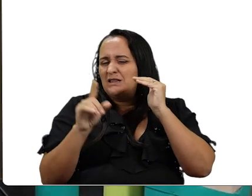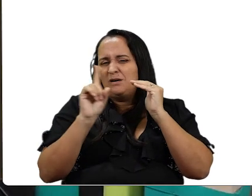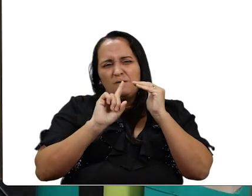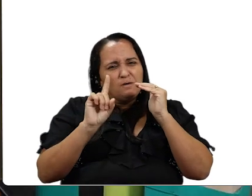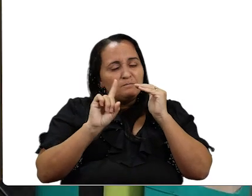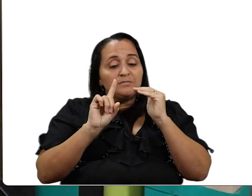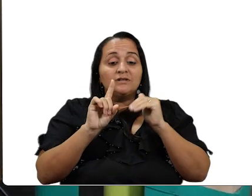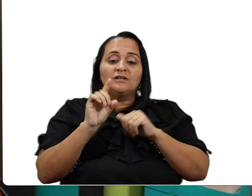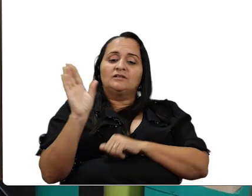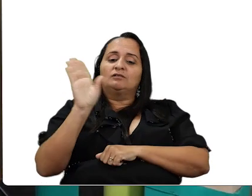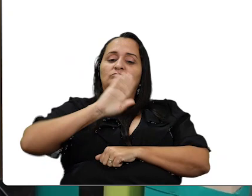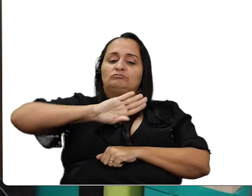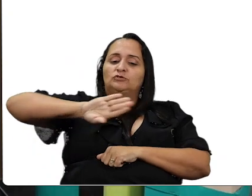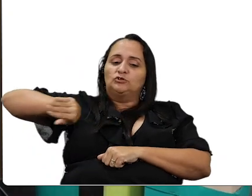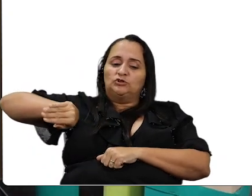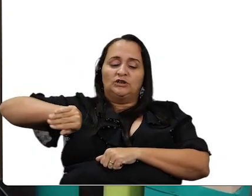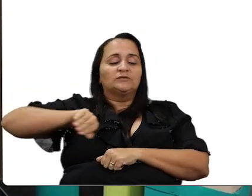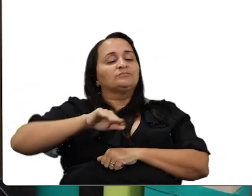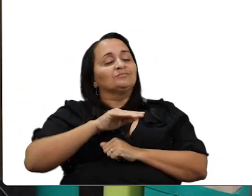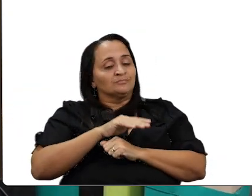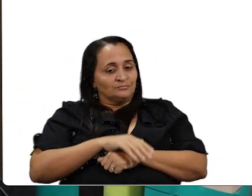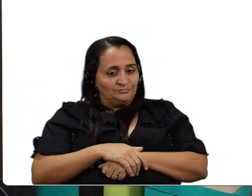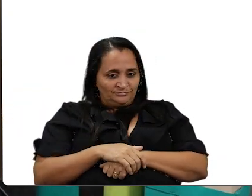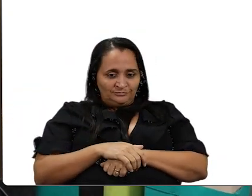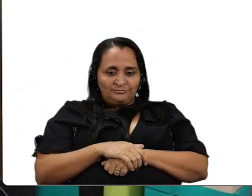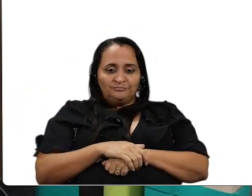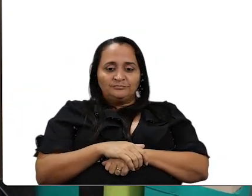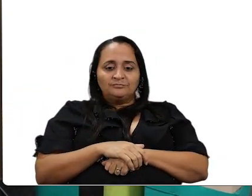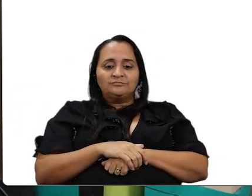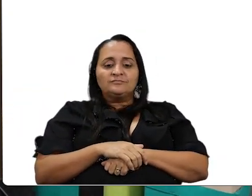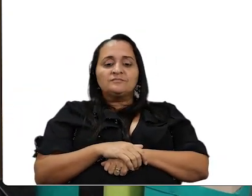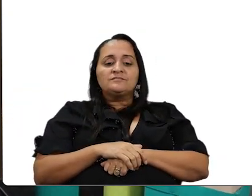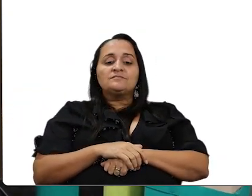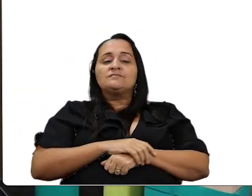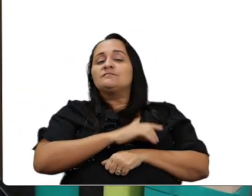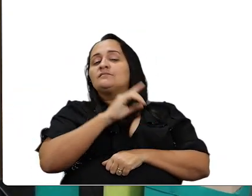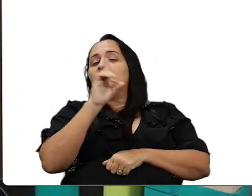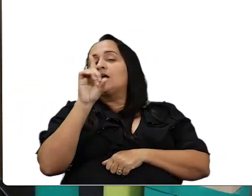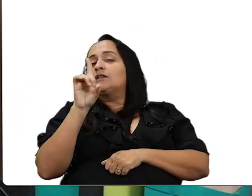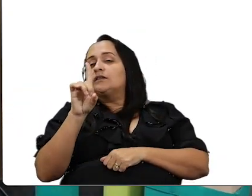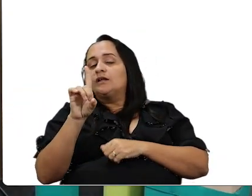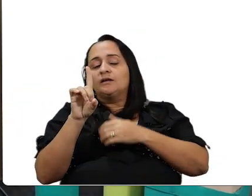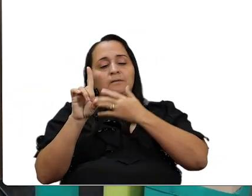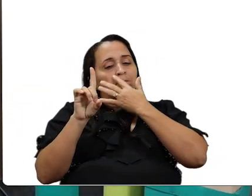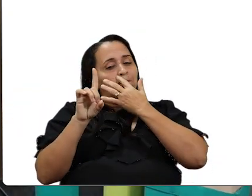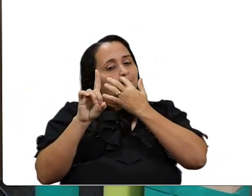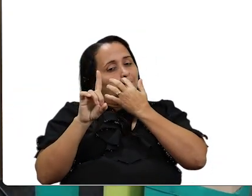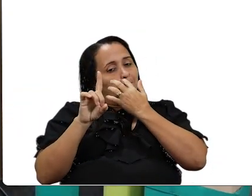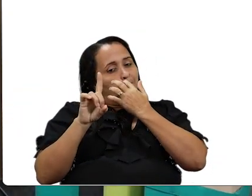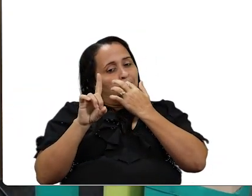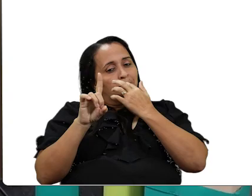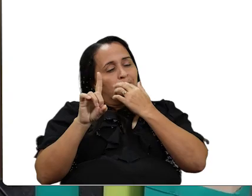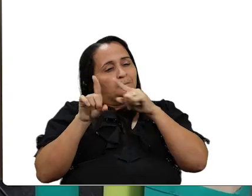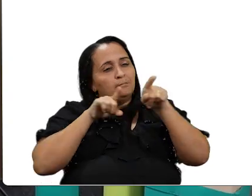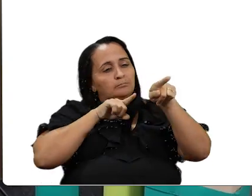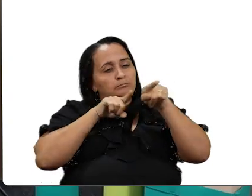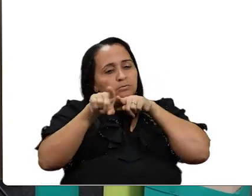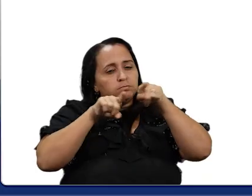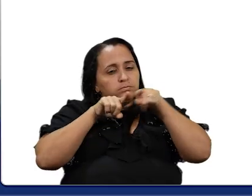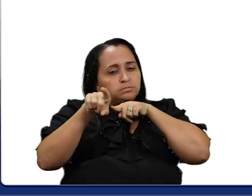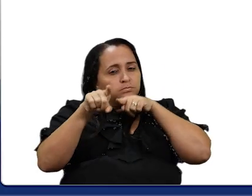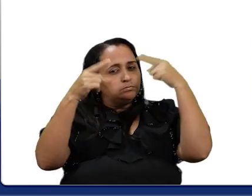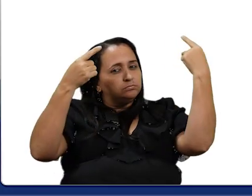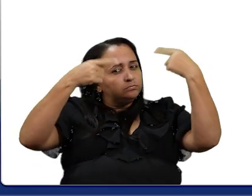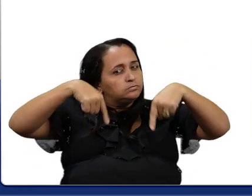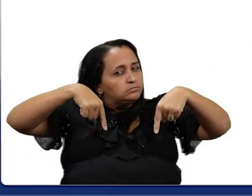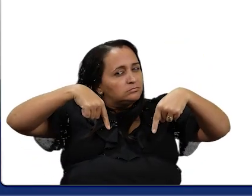essa daqui a gente dispensa, tá? E olha a letra D, disputar.